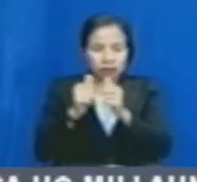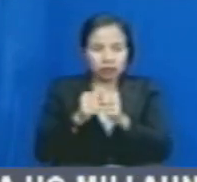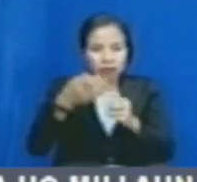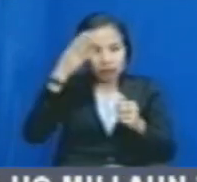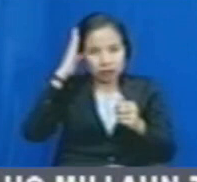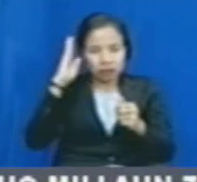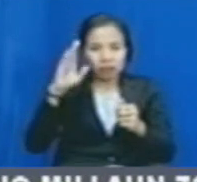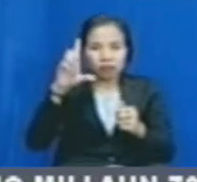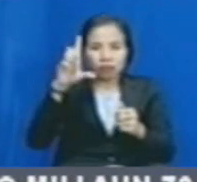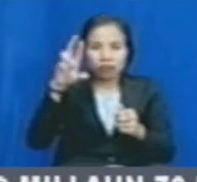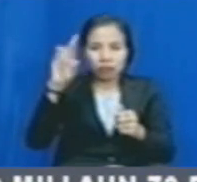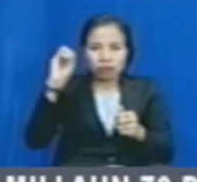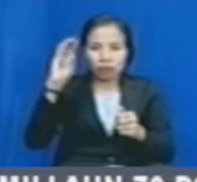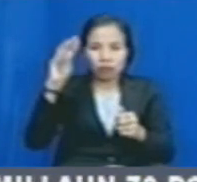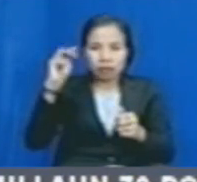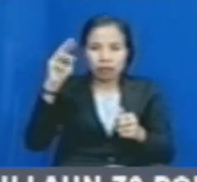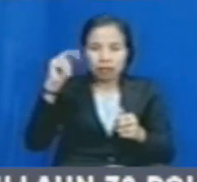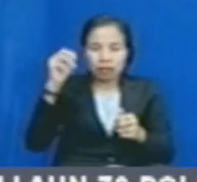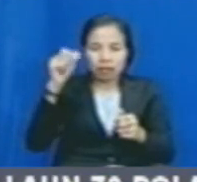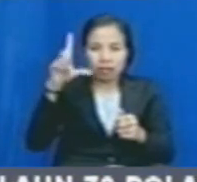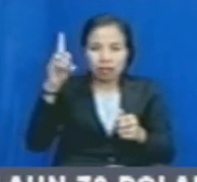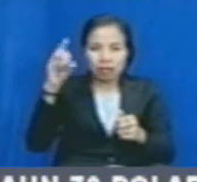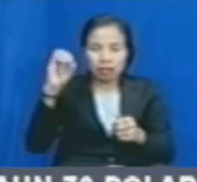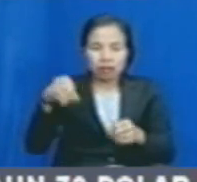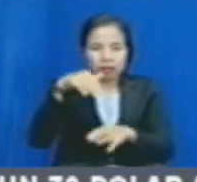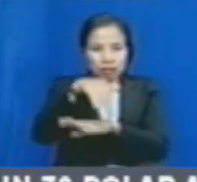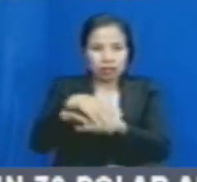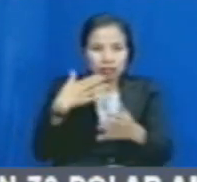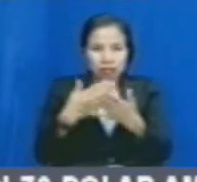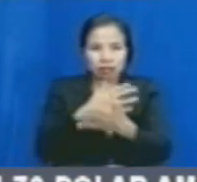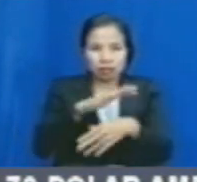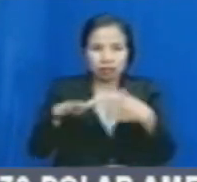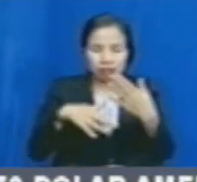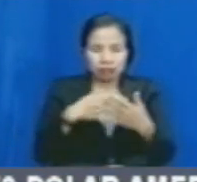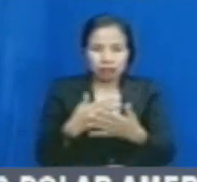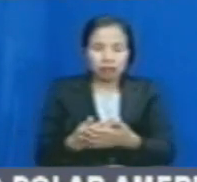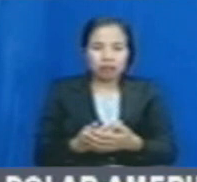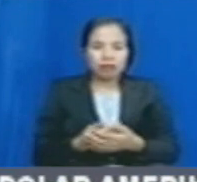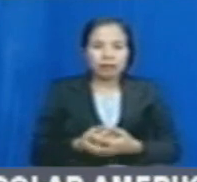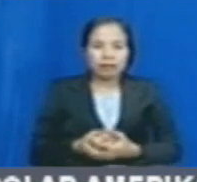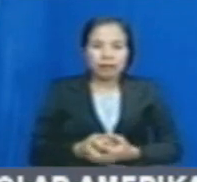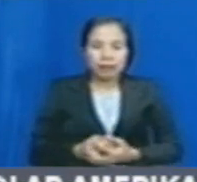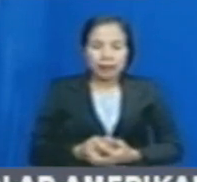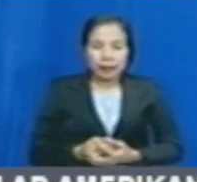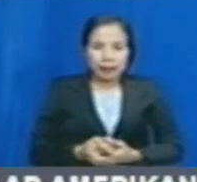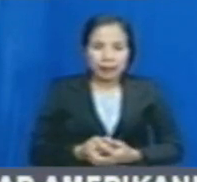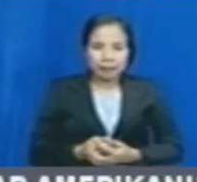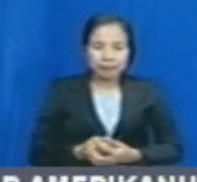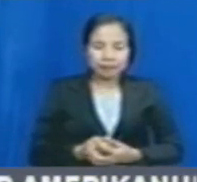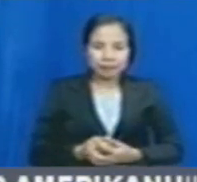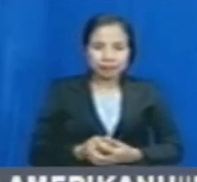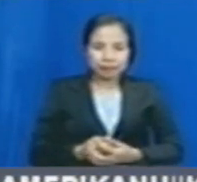Caetano, Kalandiak Betavot. Kalandiak Betavot, no Kalandiak Mosba, telespectador Sira, no Rona Nain Sira e a Fatim